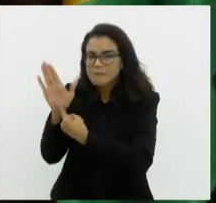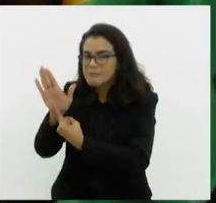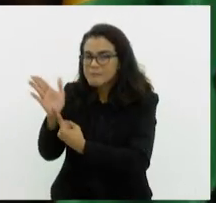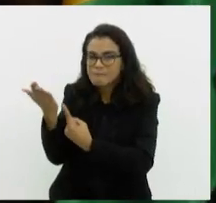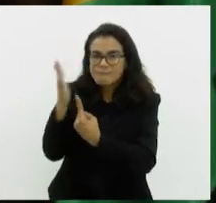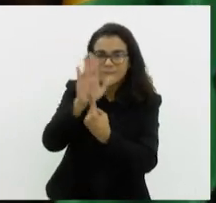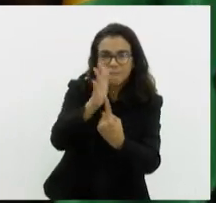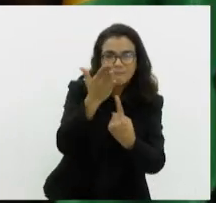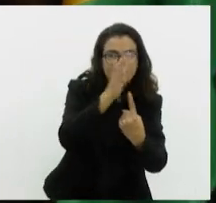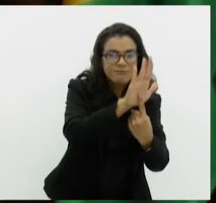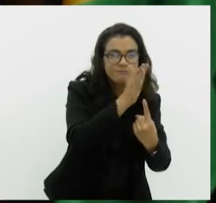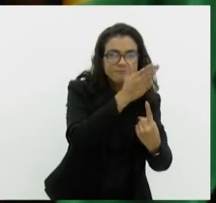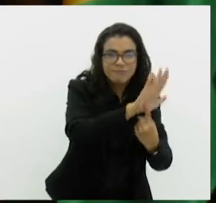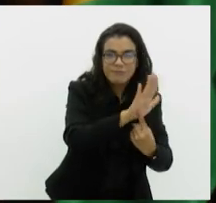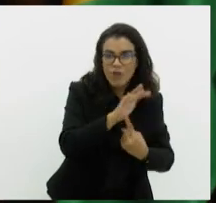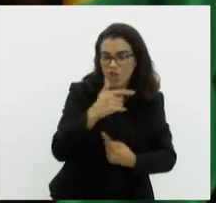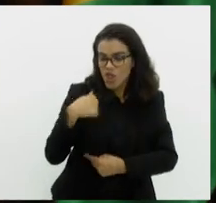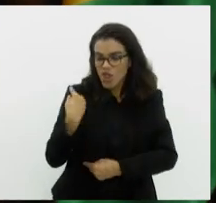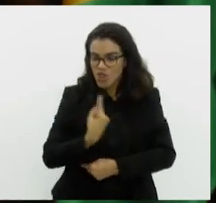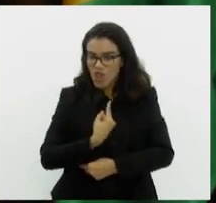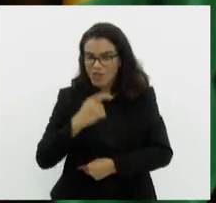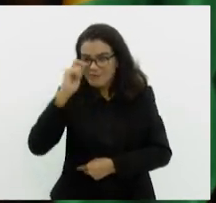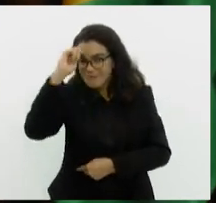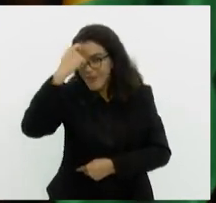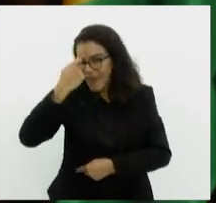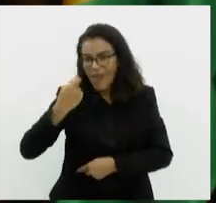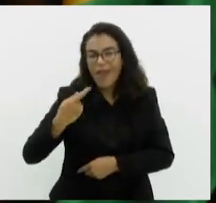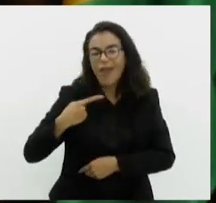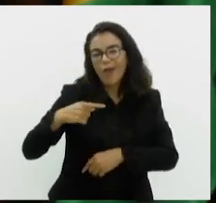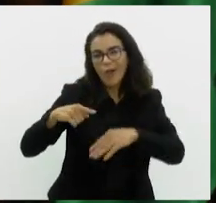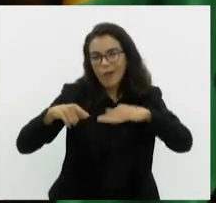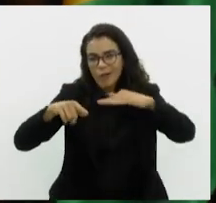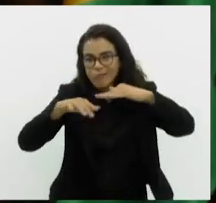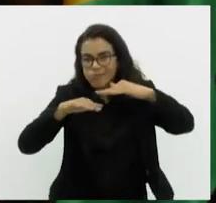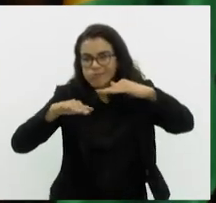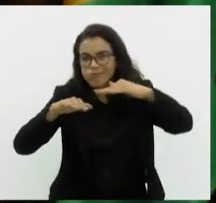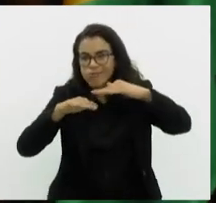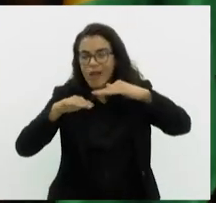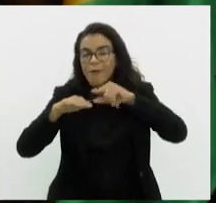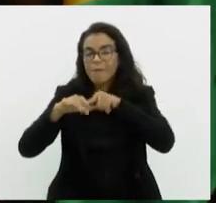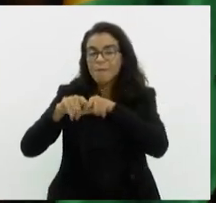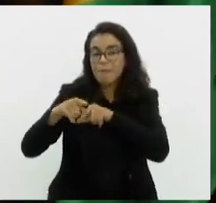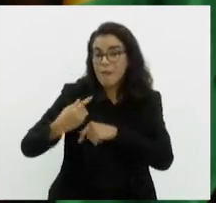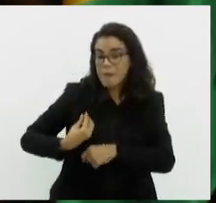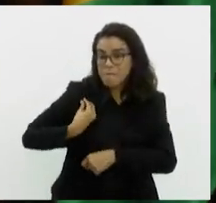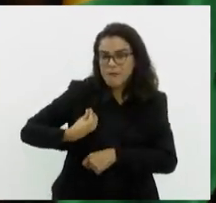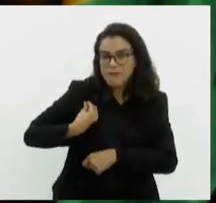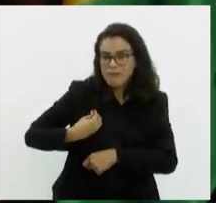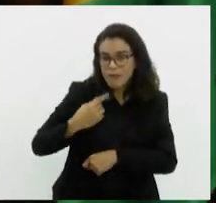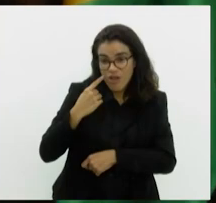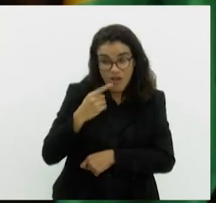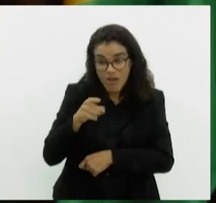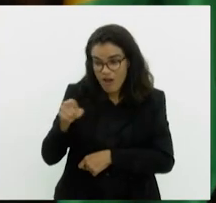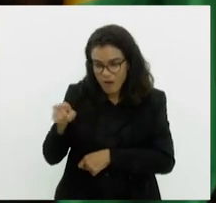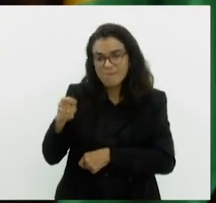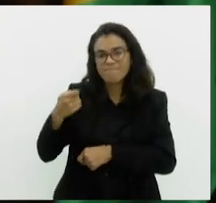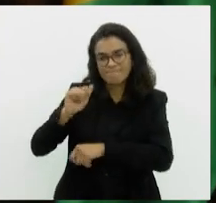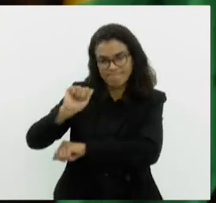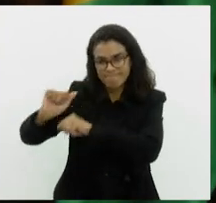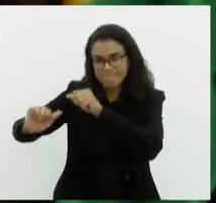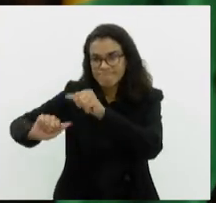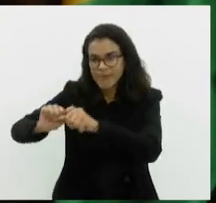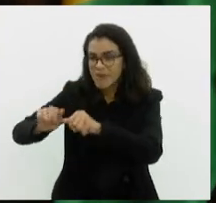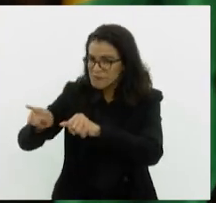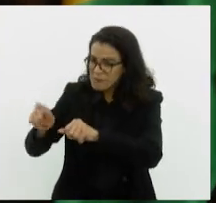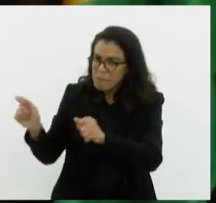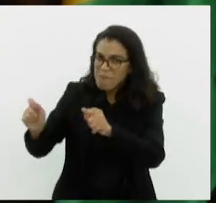todos os lugares nós, neguinhos de classe média, éramos os únicos presentes. Ele disse, isso tem que mudar, e você